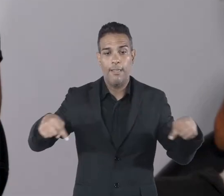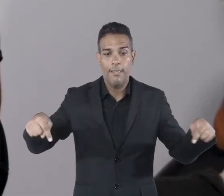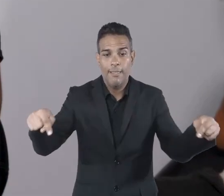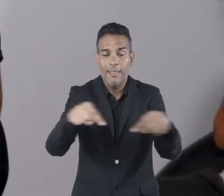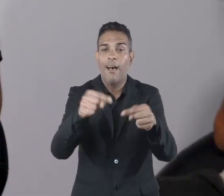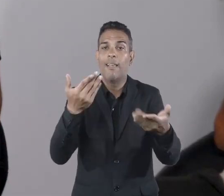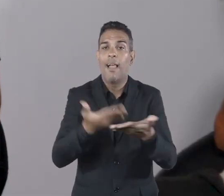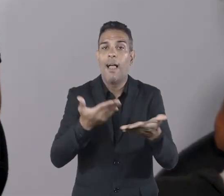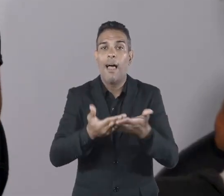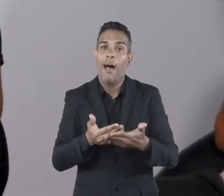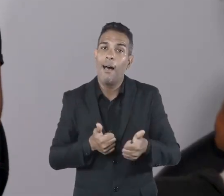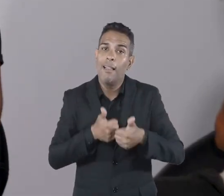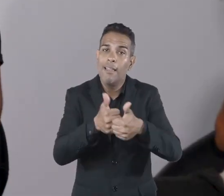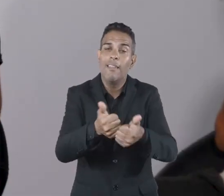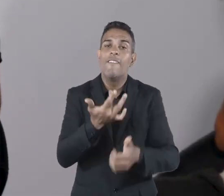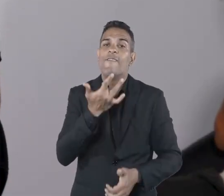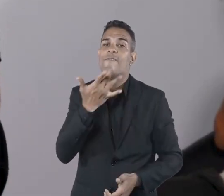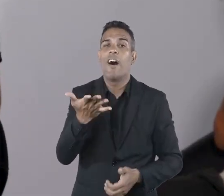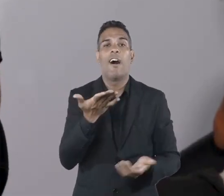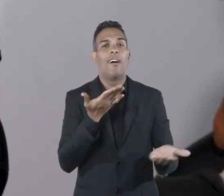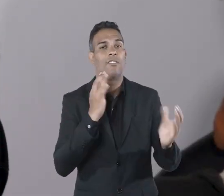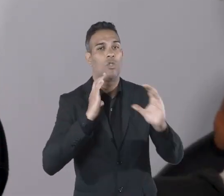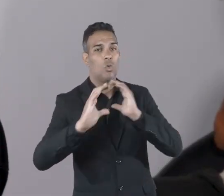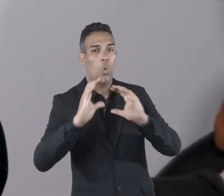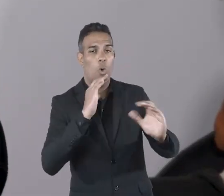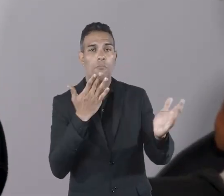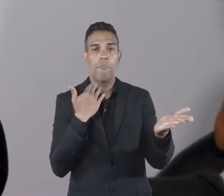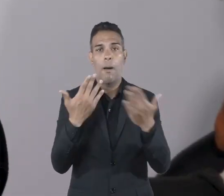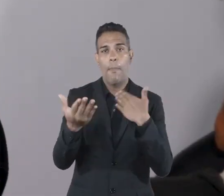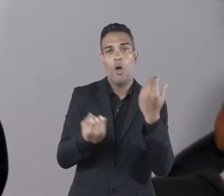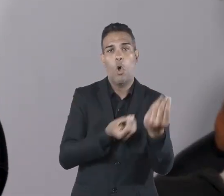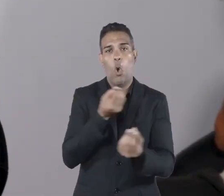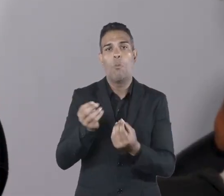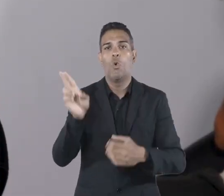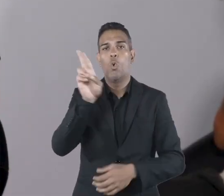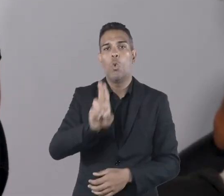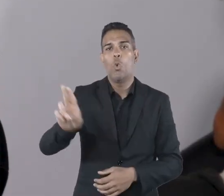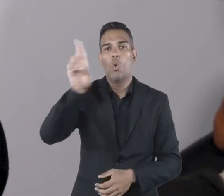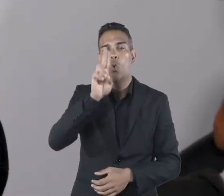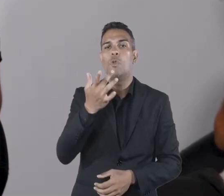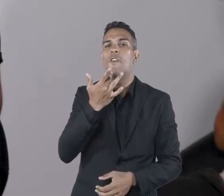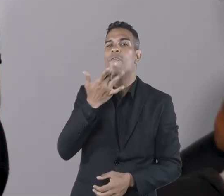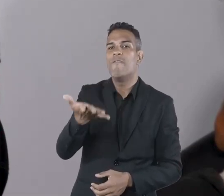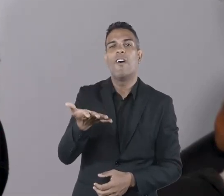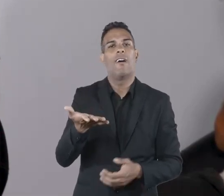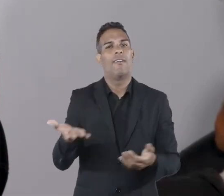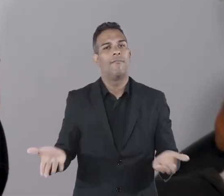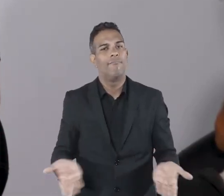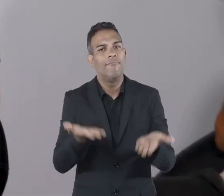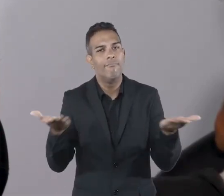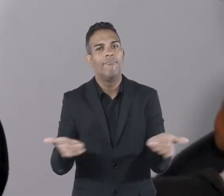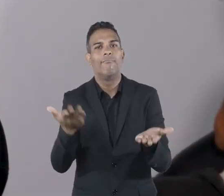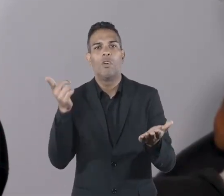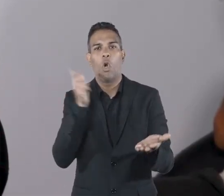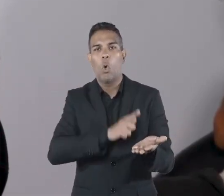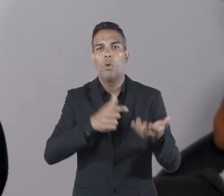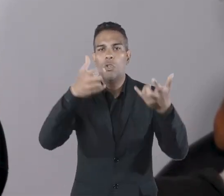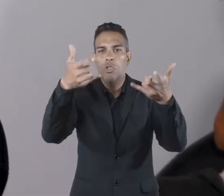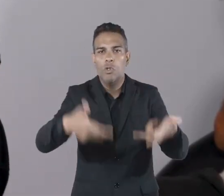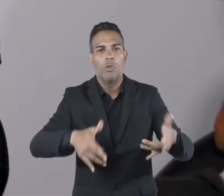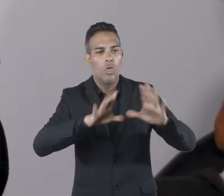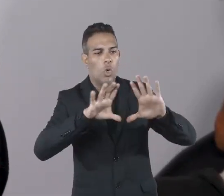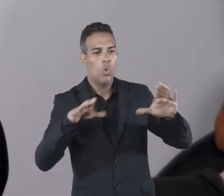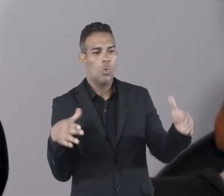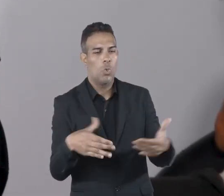gente vai construindo essa sala de aula, essa condução, essa facilitação da sala. A gente gosta muito de usar o termo